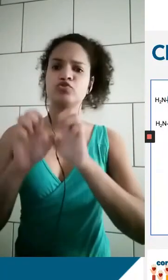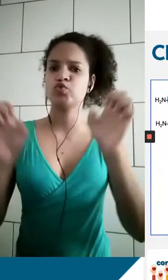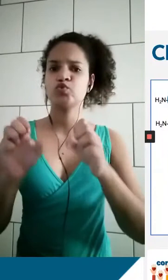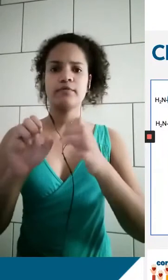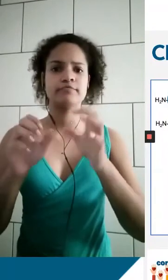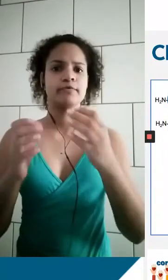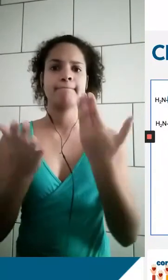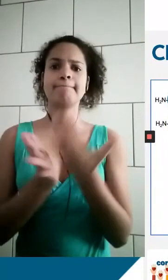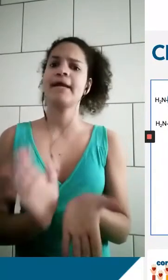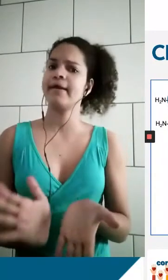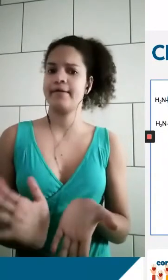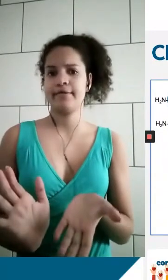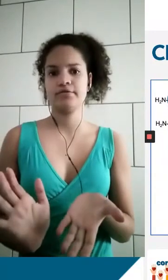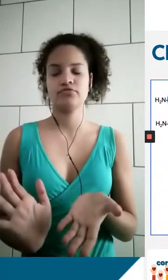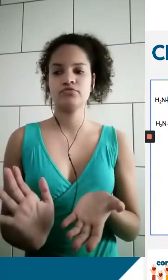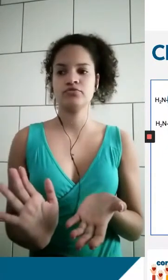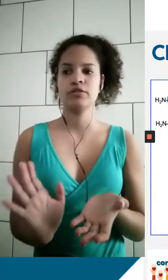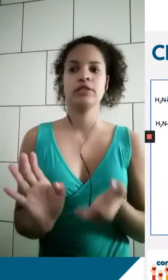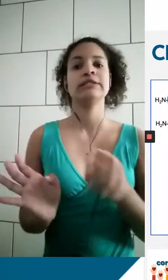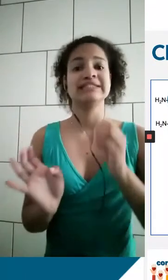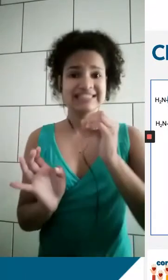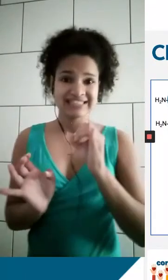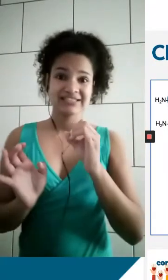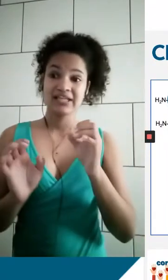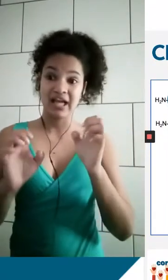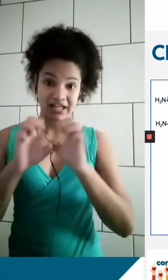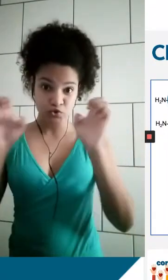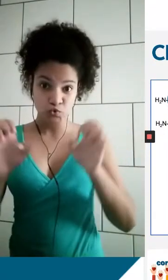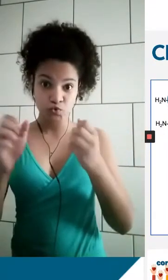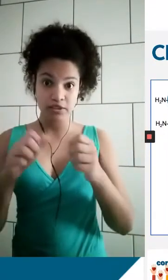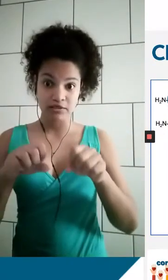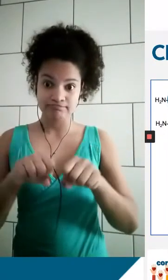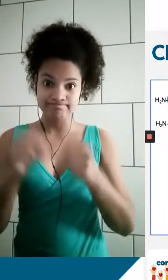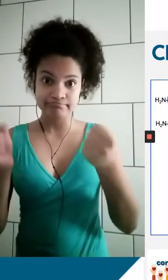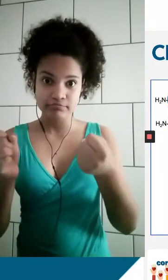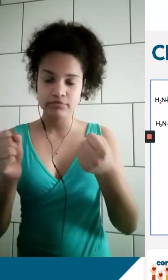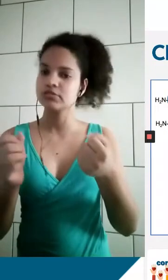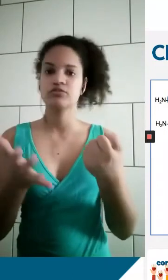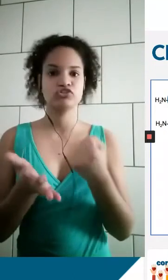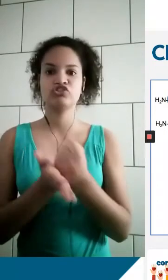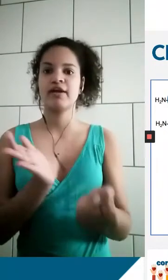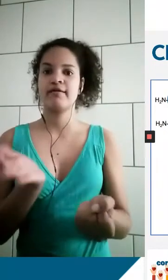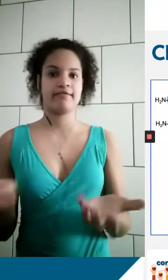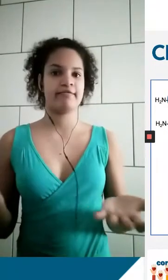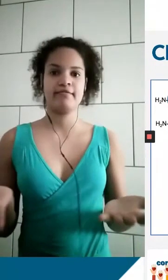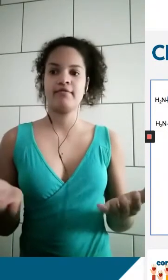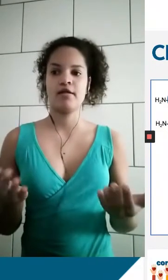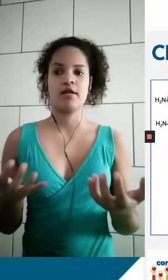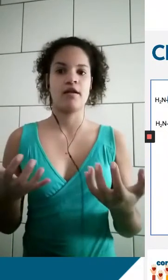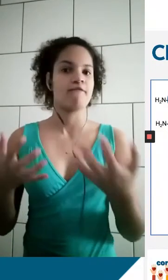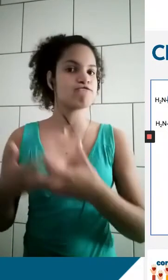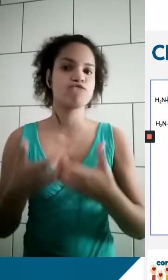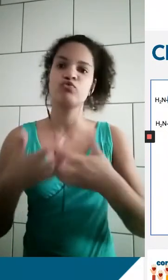sua estrutura. E ao perder a sua estrutura, ela perde a sua função. Algo que a gente vai discutir também na próxima